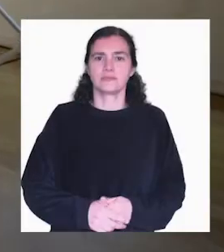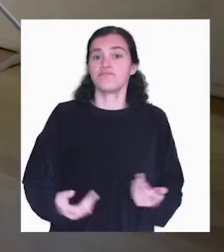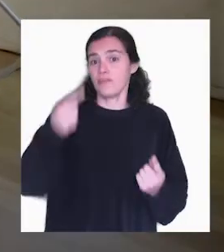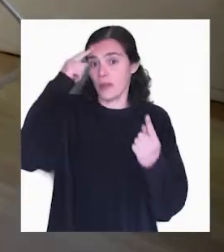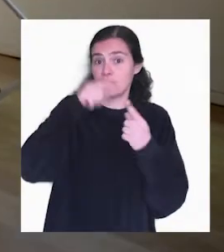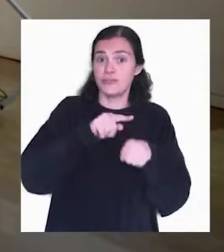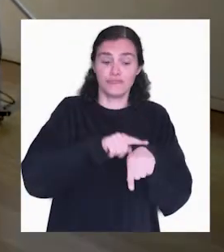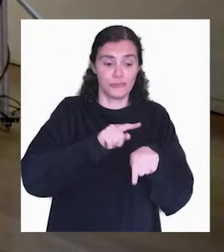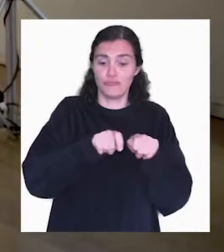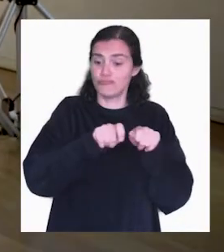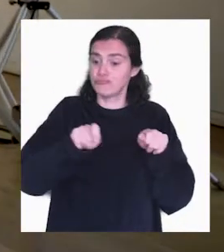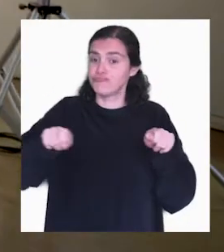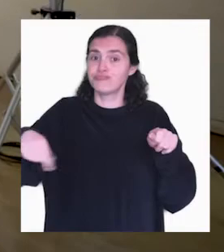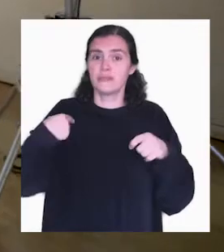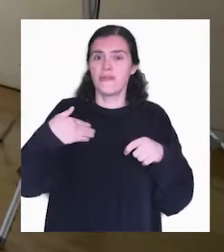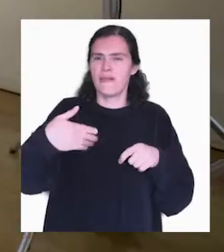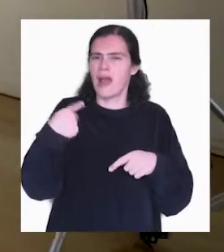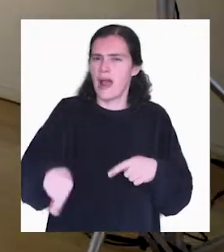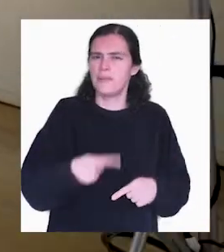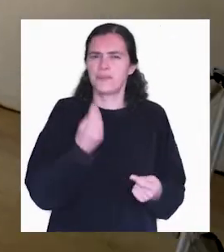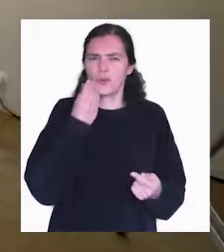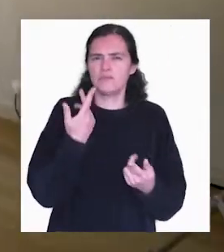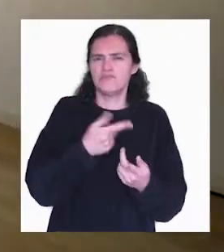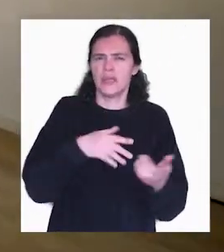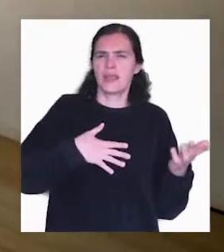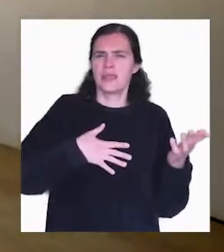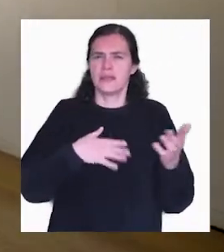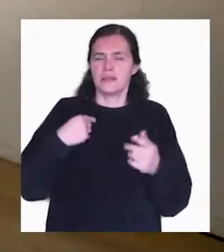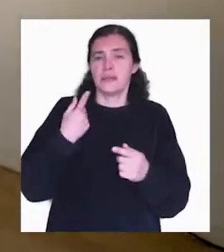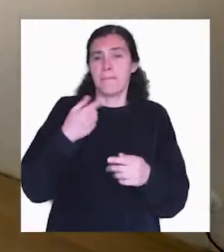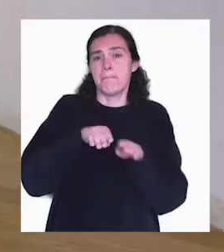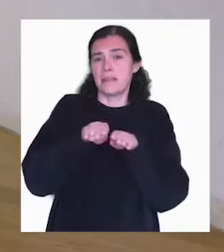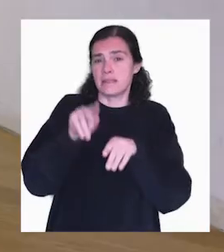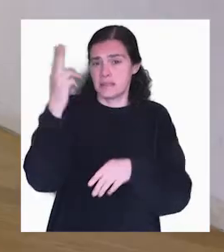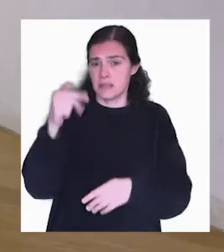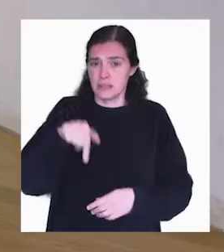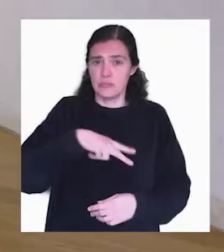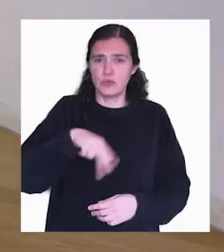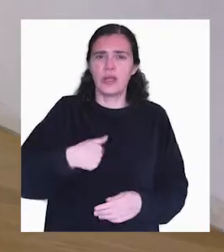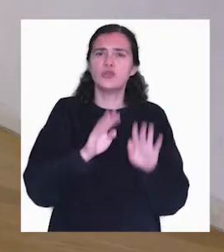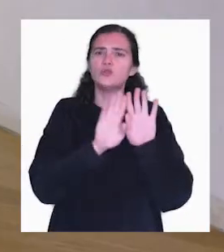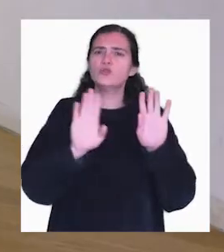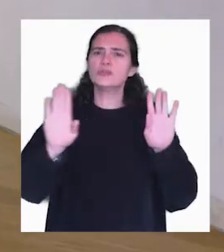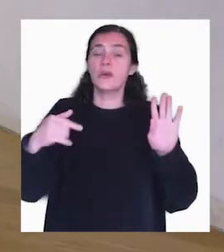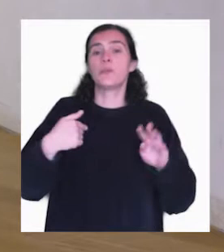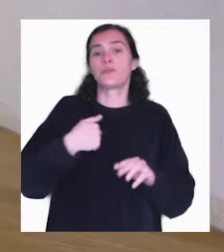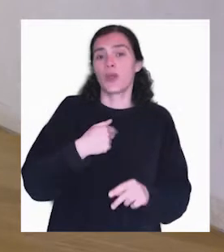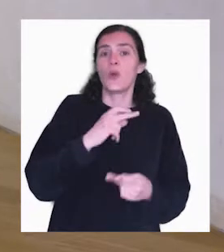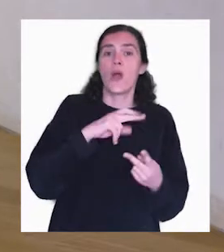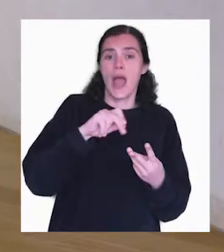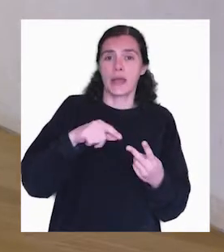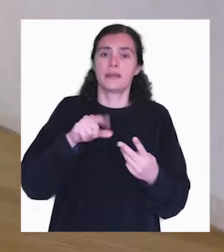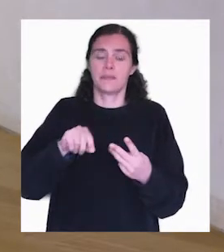Para uma timeline a ver, Genealogias da Dança enquanto Prática Artística em Portugal é a exposição que eu, a Ana e